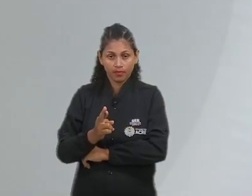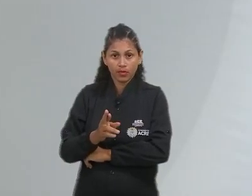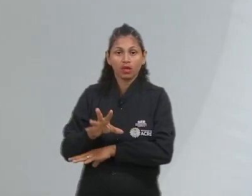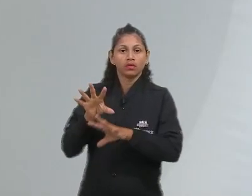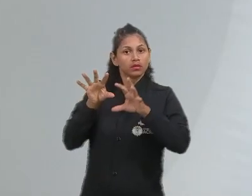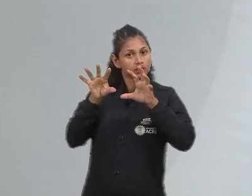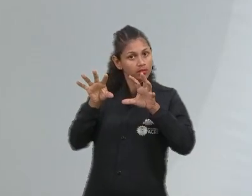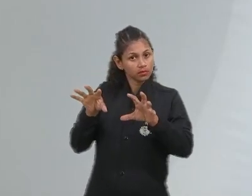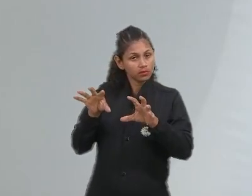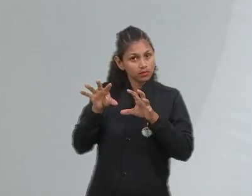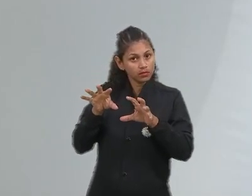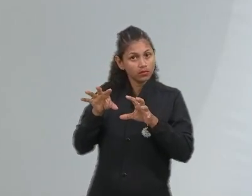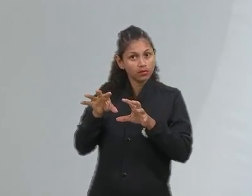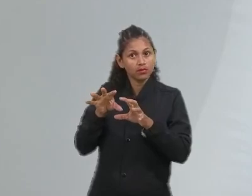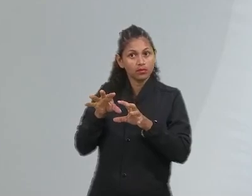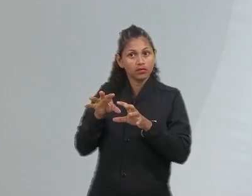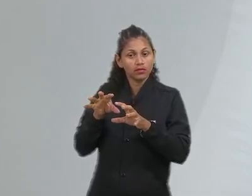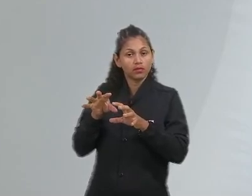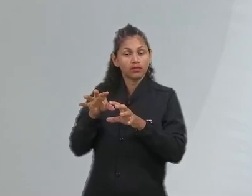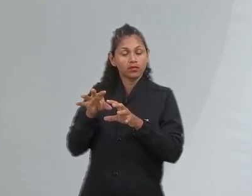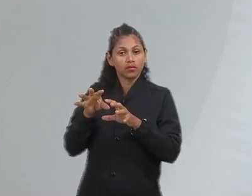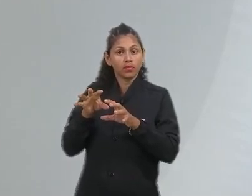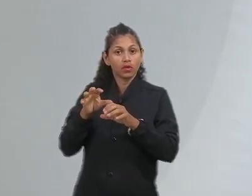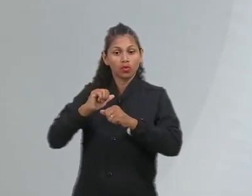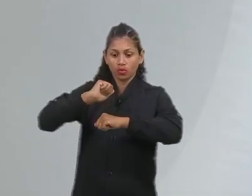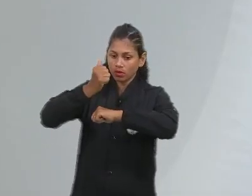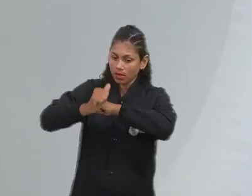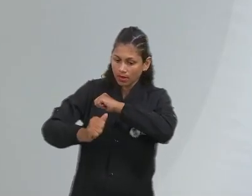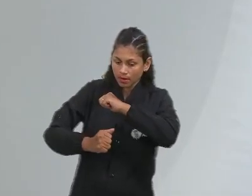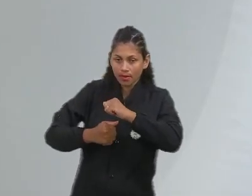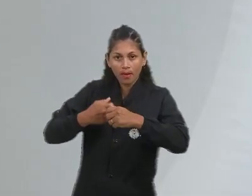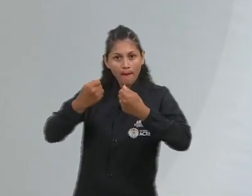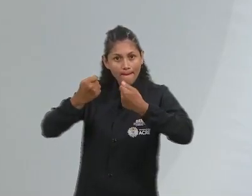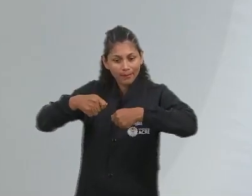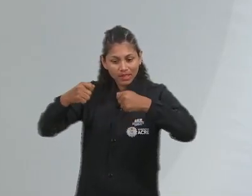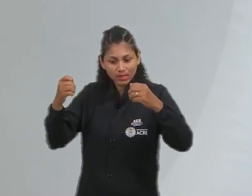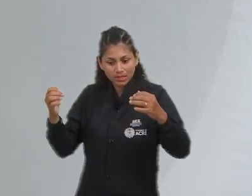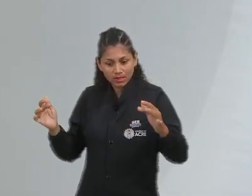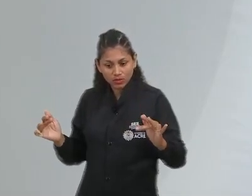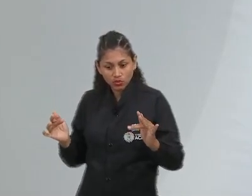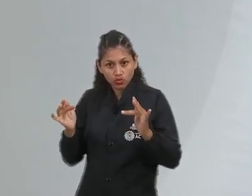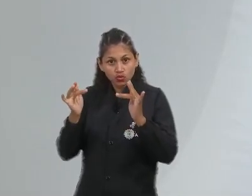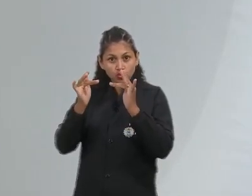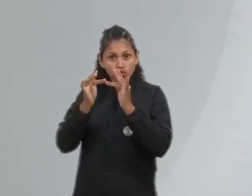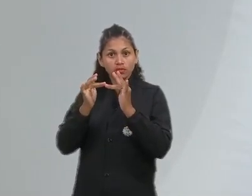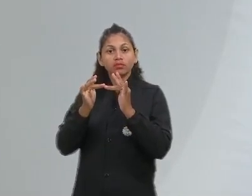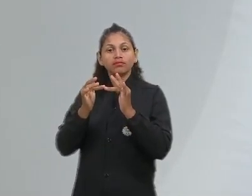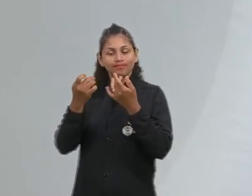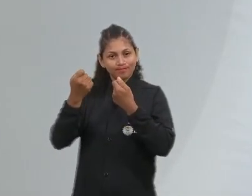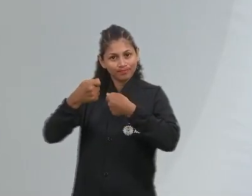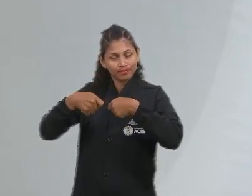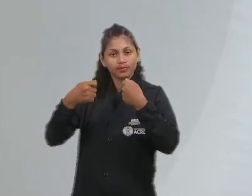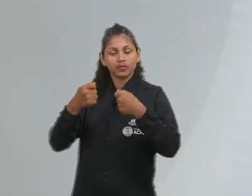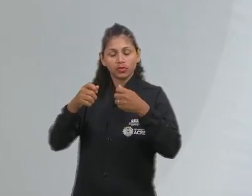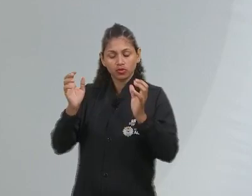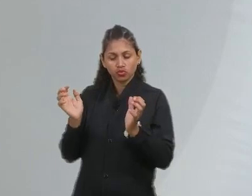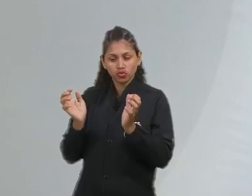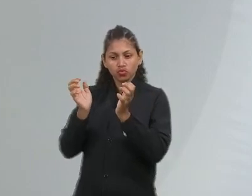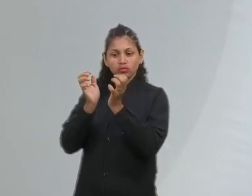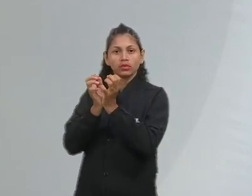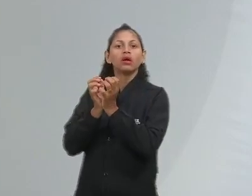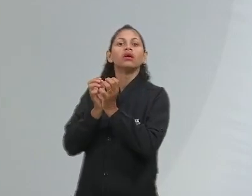que os átomos precisam se juntar, a gente também, através das mônadas, juntamos as